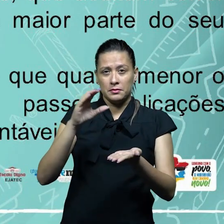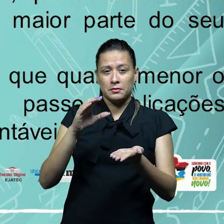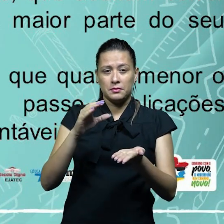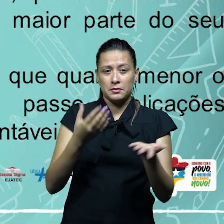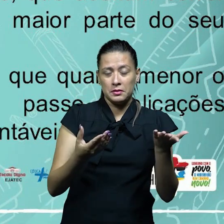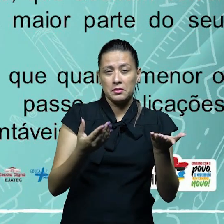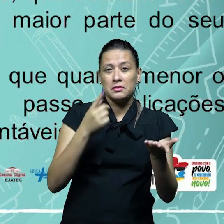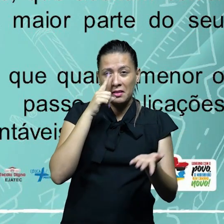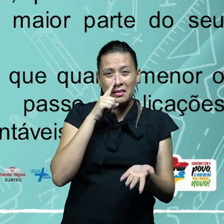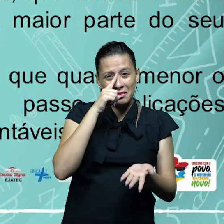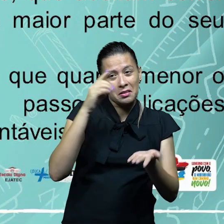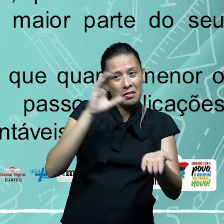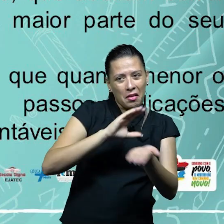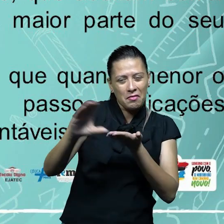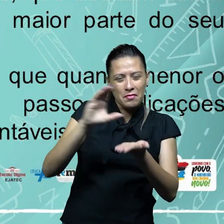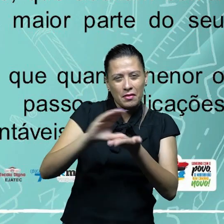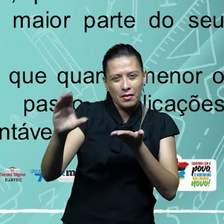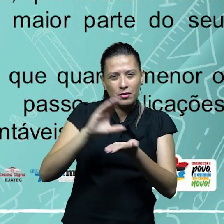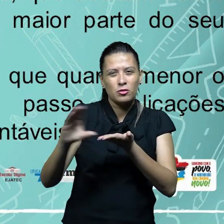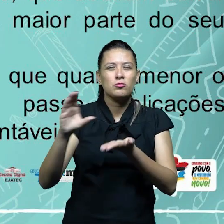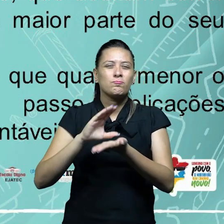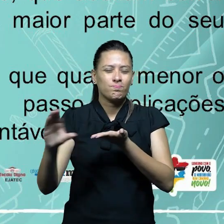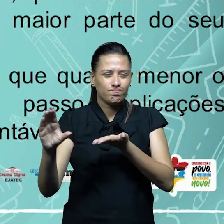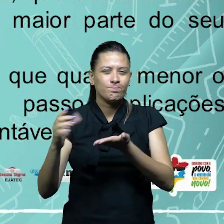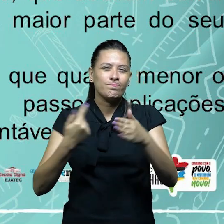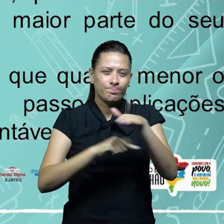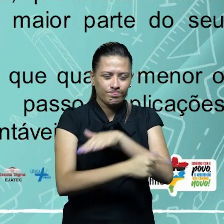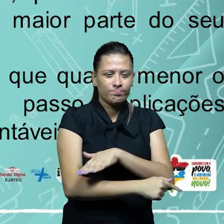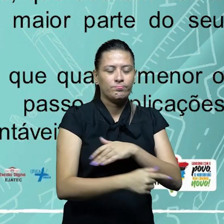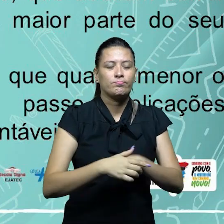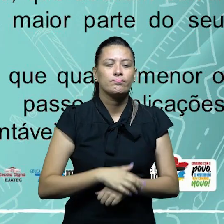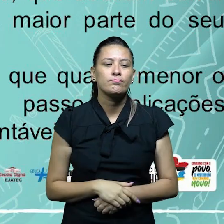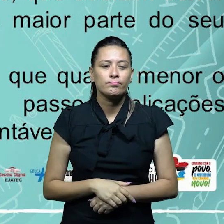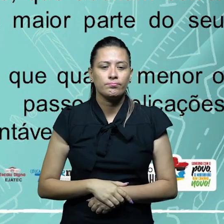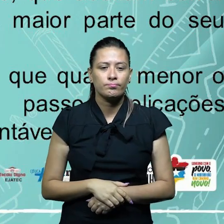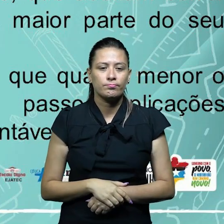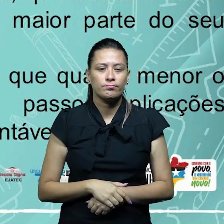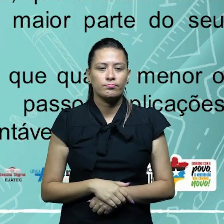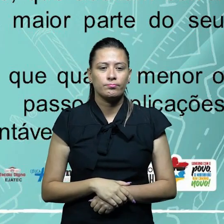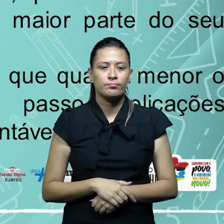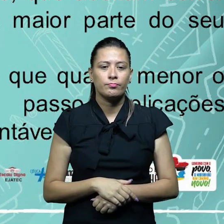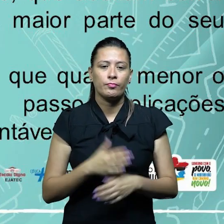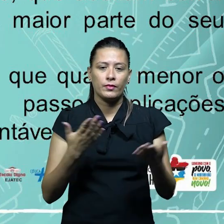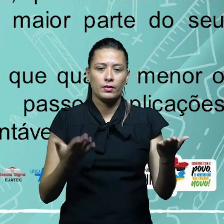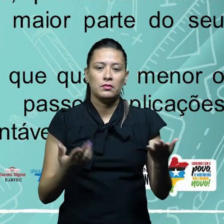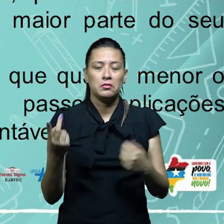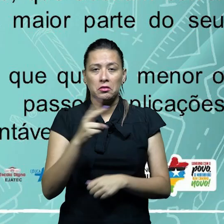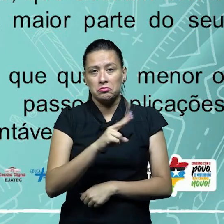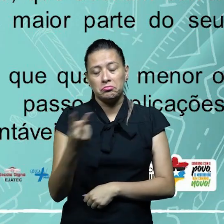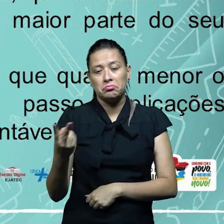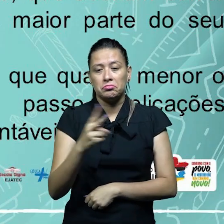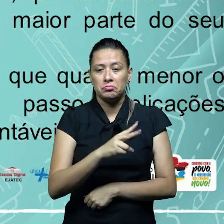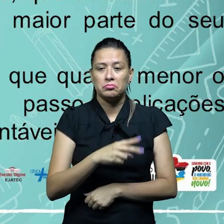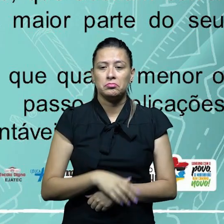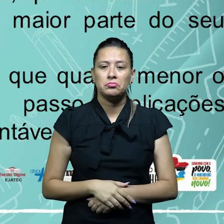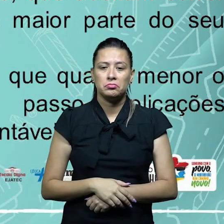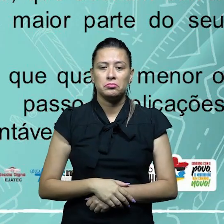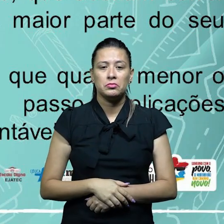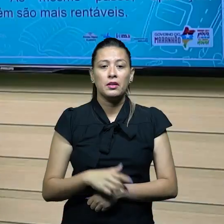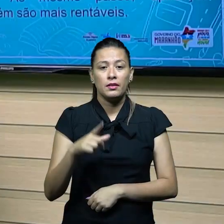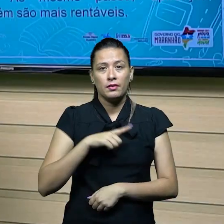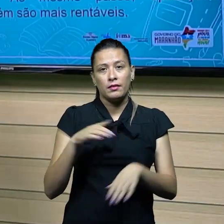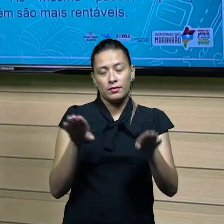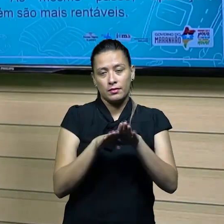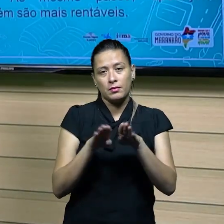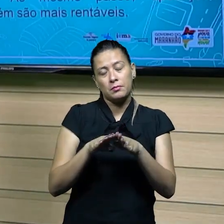dois, tá, estão os investidores moderados, que aceitam correr algum risco, mas ainda prezam por manter a maior parte do dinheiro em aplicações seguras. Ou